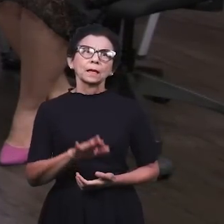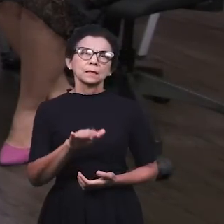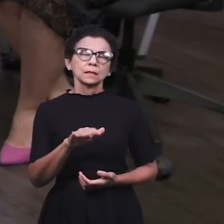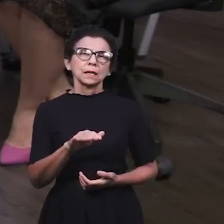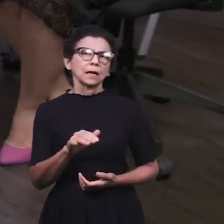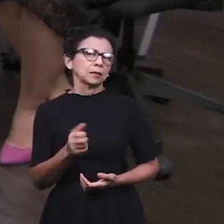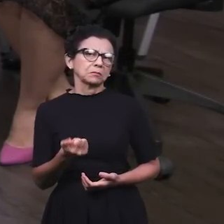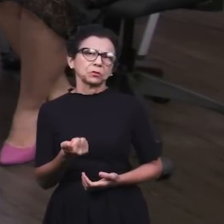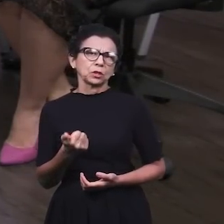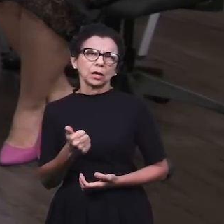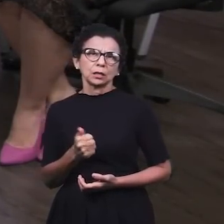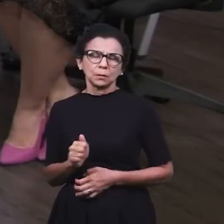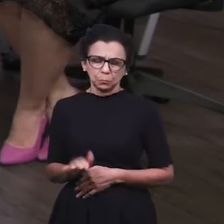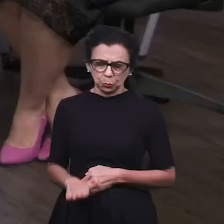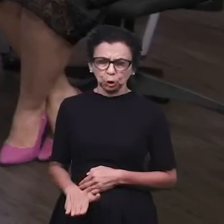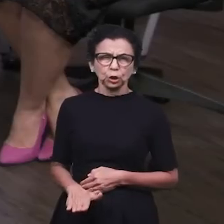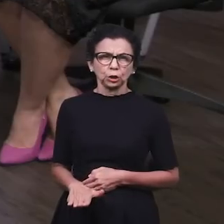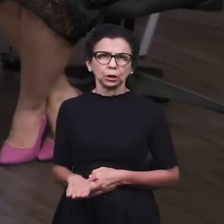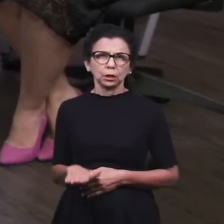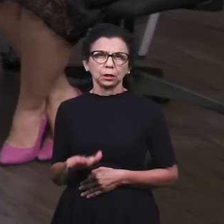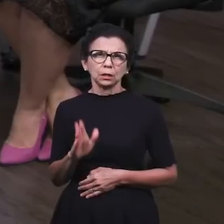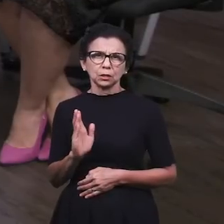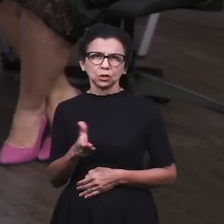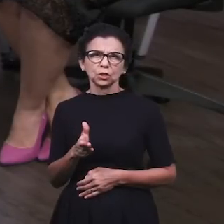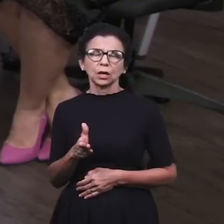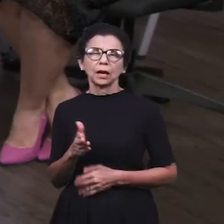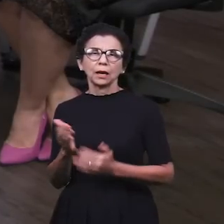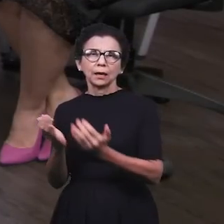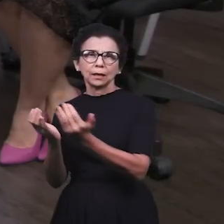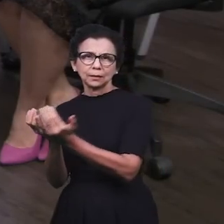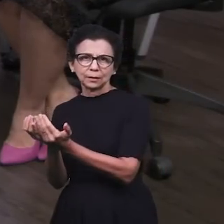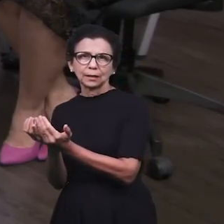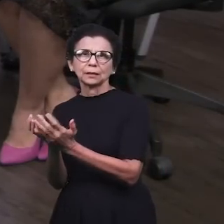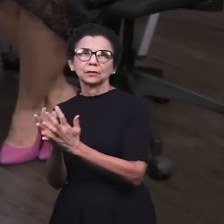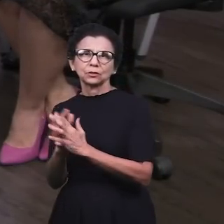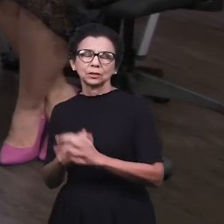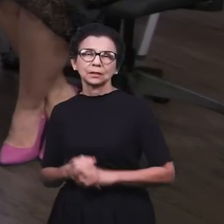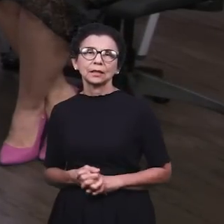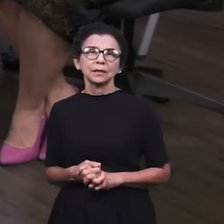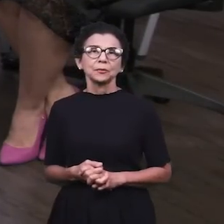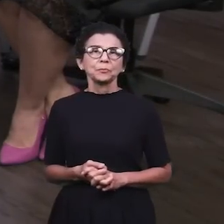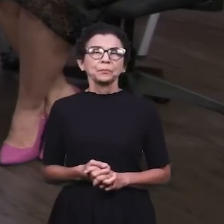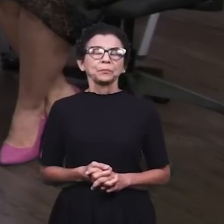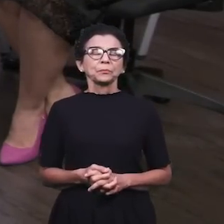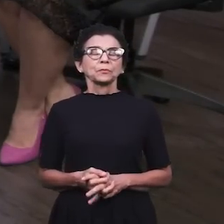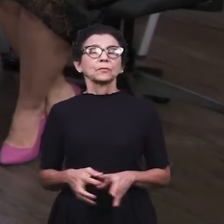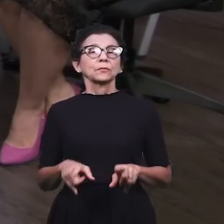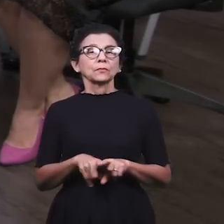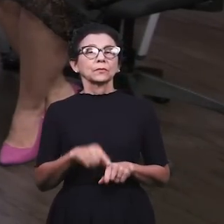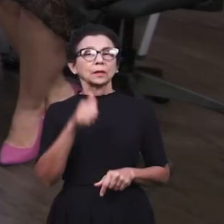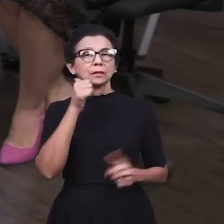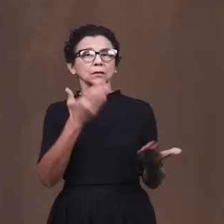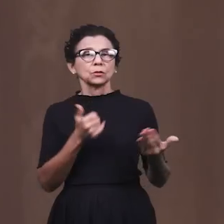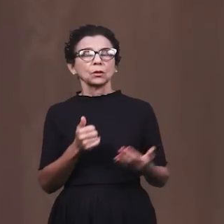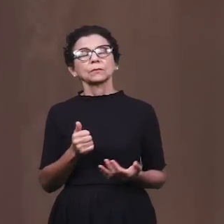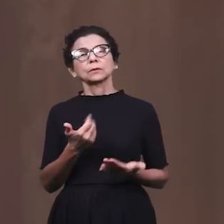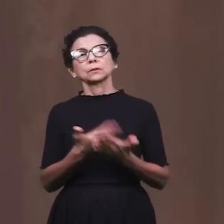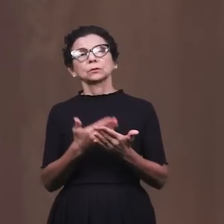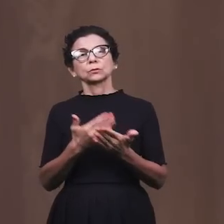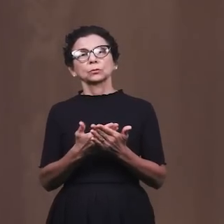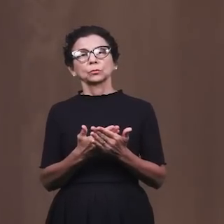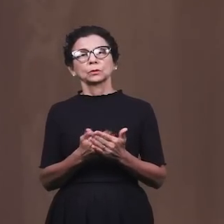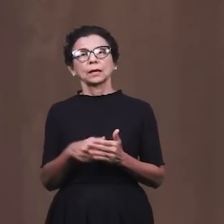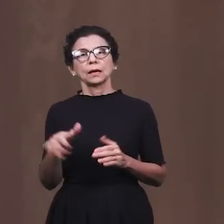igreja desde criança, uhum. Mas agora, na condição de jovem, ela inclusive é universitária, estuda medicina lá na Coreia do Sul, e ela,